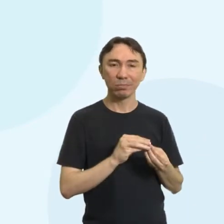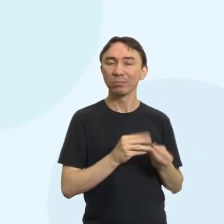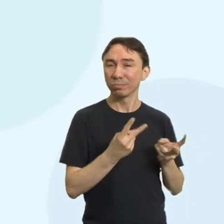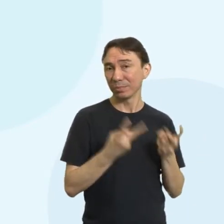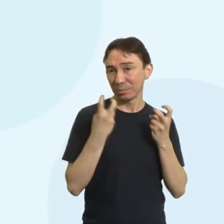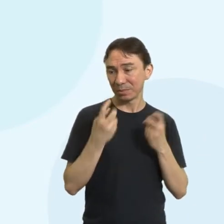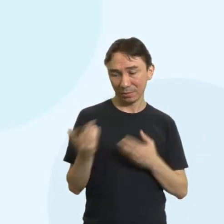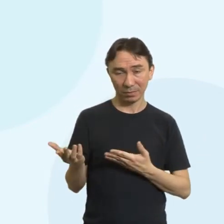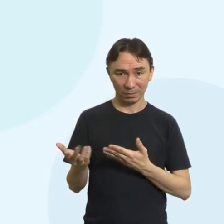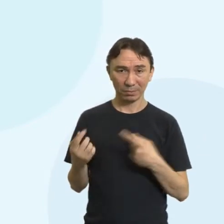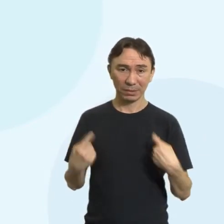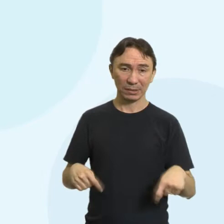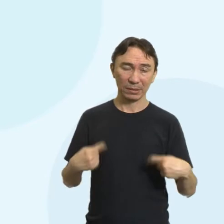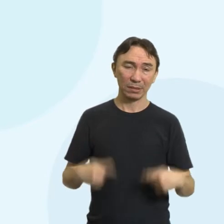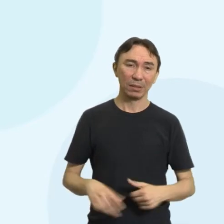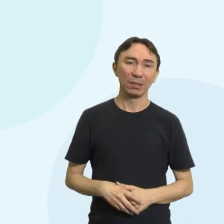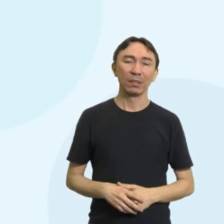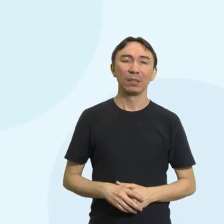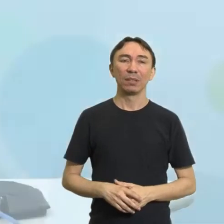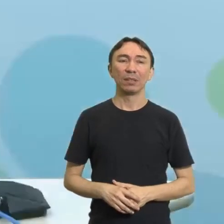Bom, então,